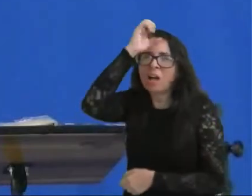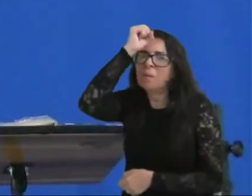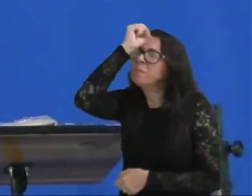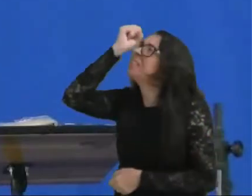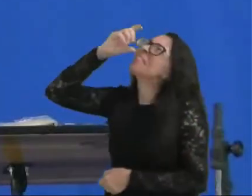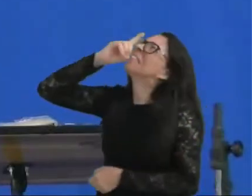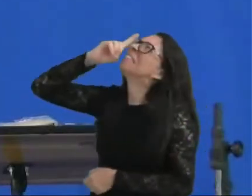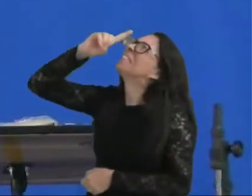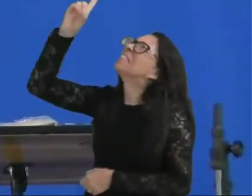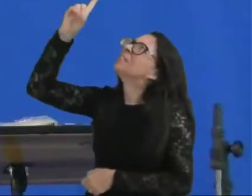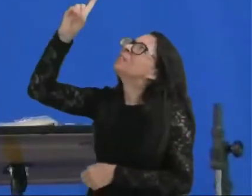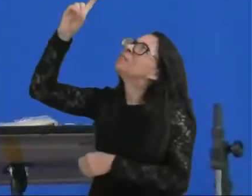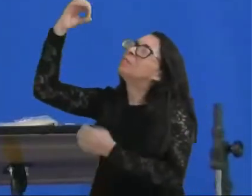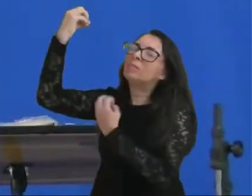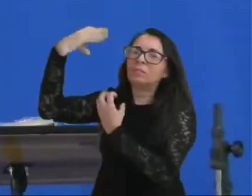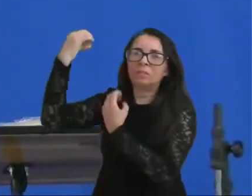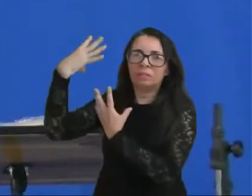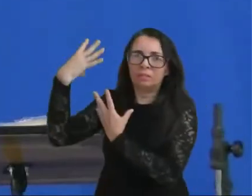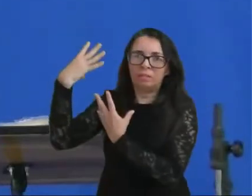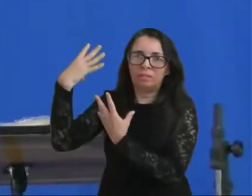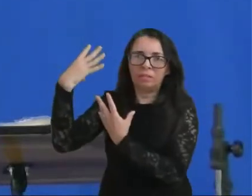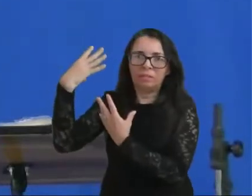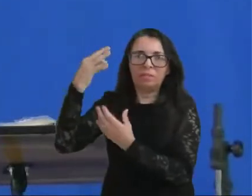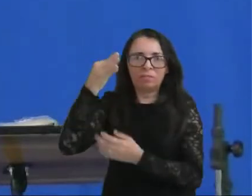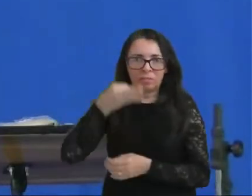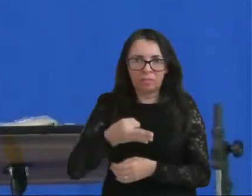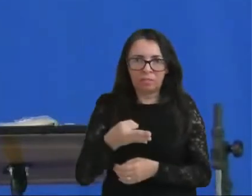acabamos estimulando a imoralidade no meio do povo de Deus.